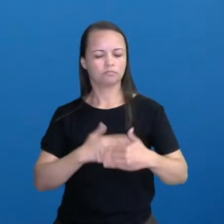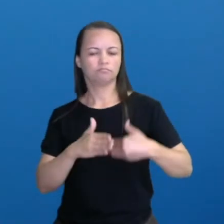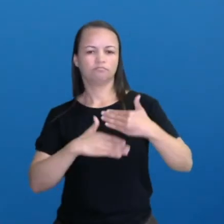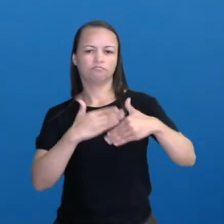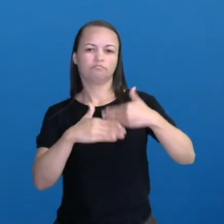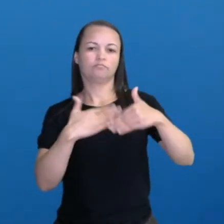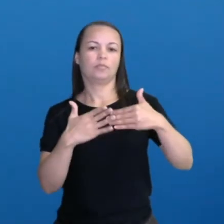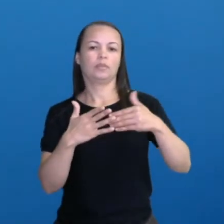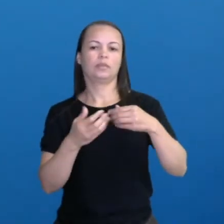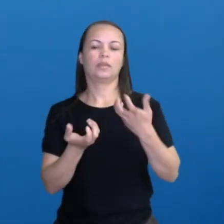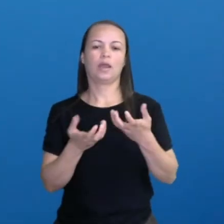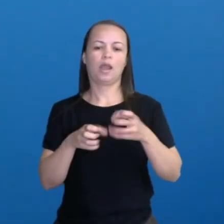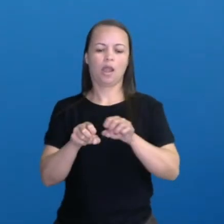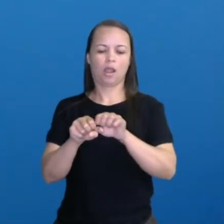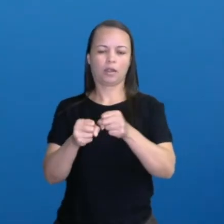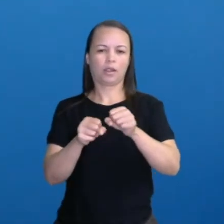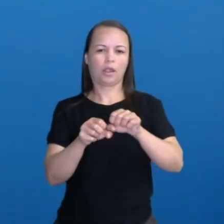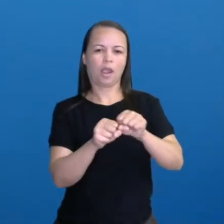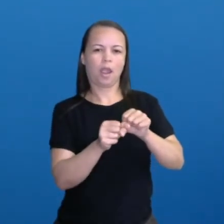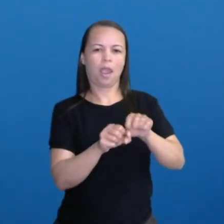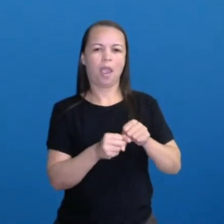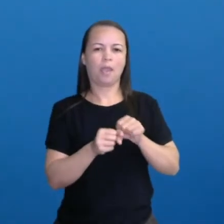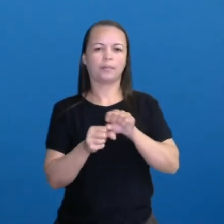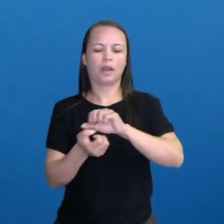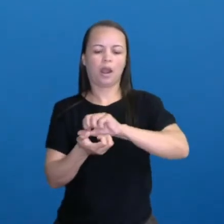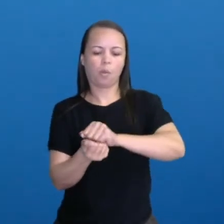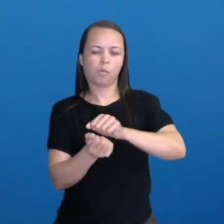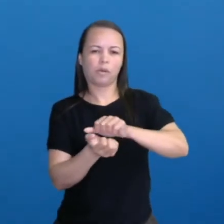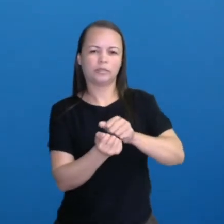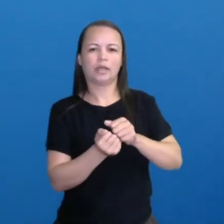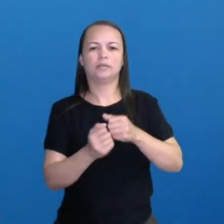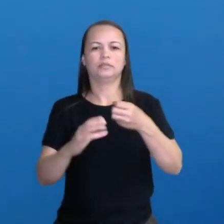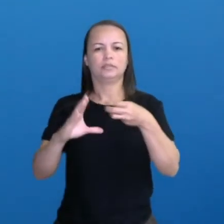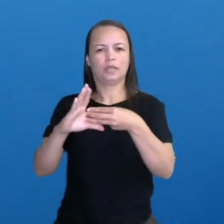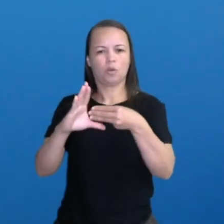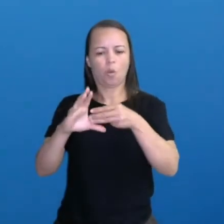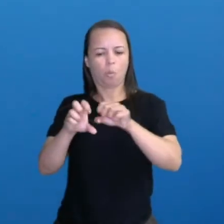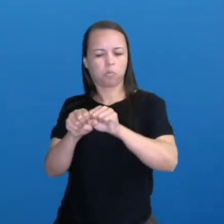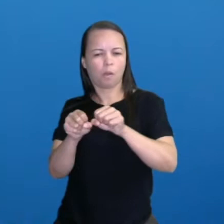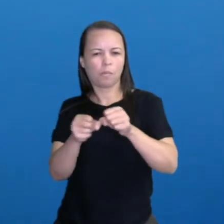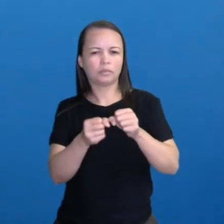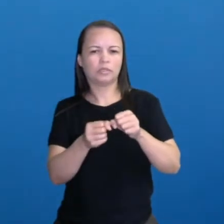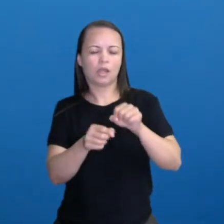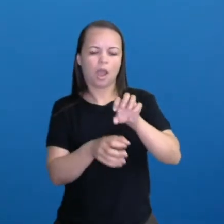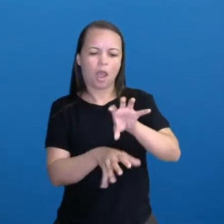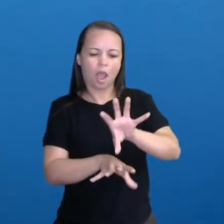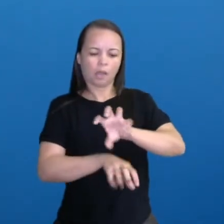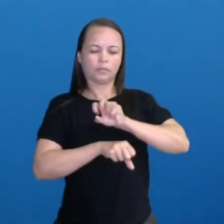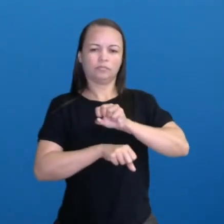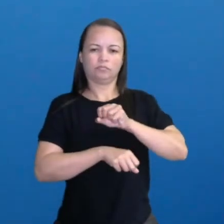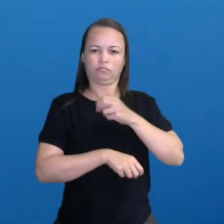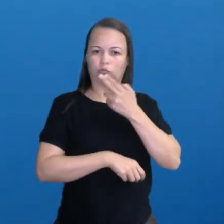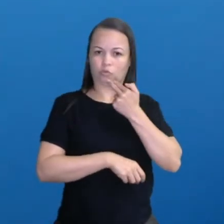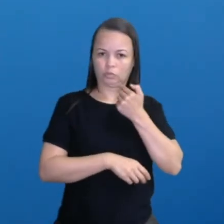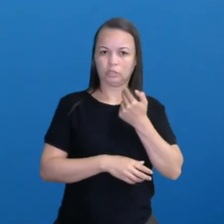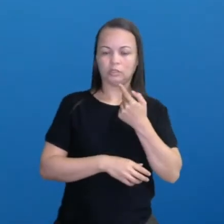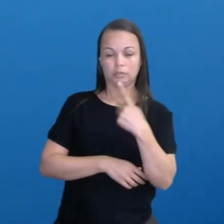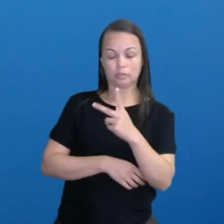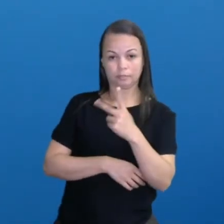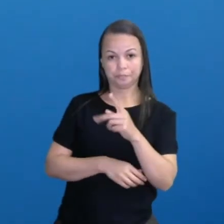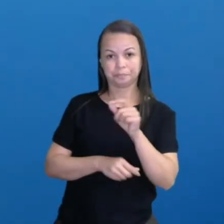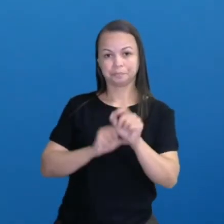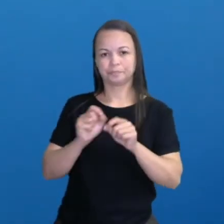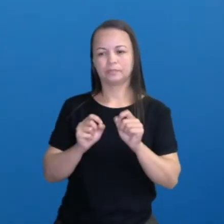função da quebra da celulose para poderem justamente terem a capacidade de absorver os nutrientes que estão lá na celulose,